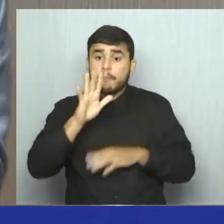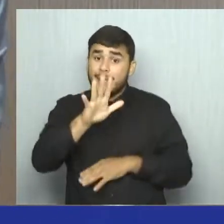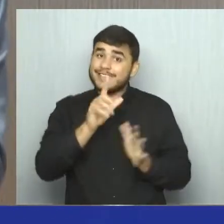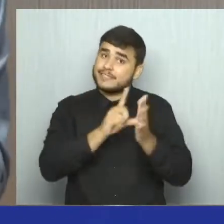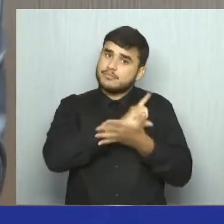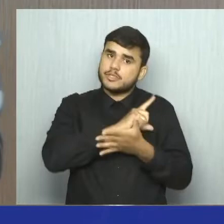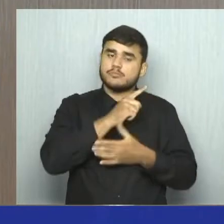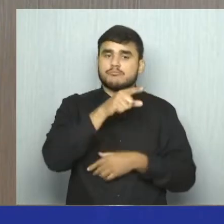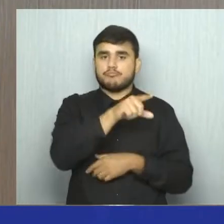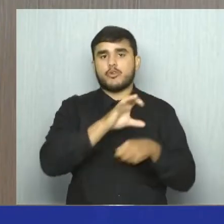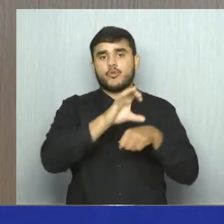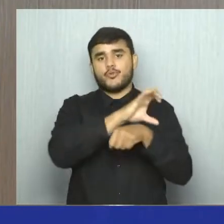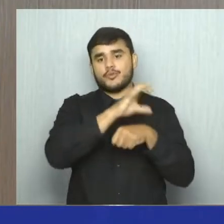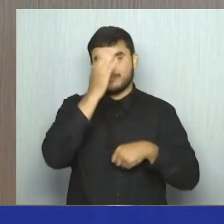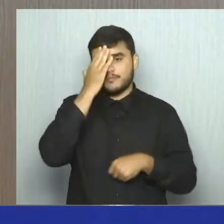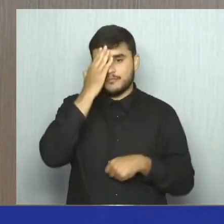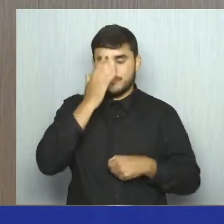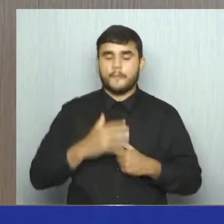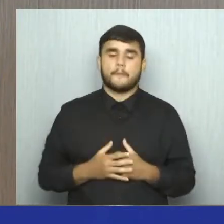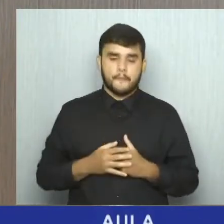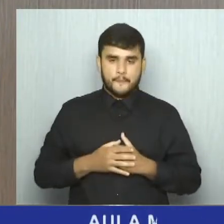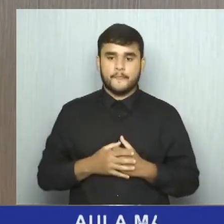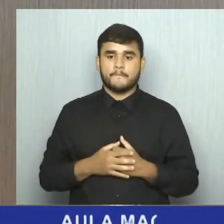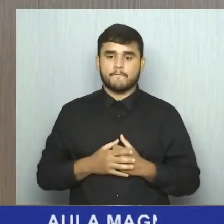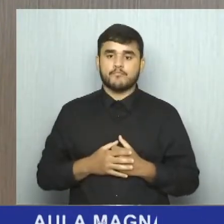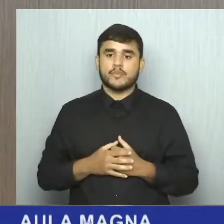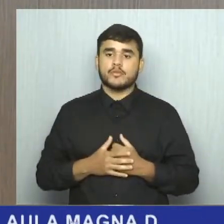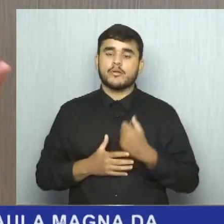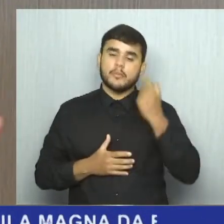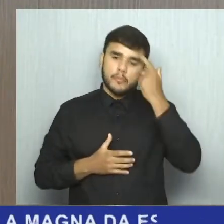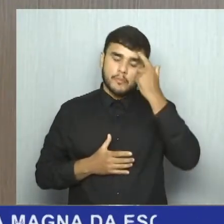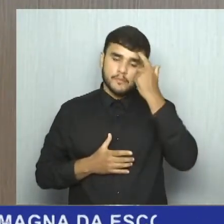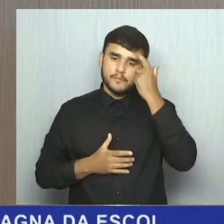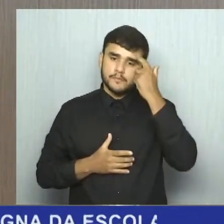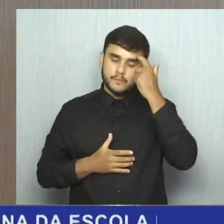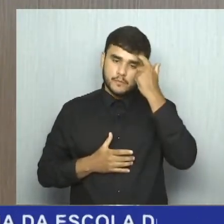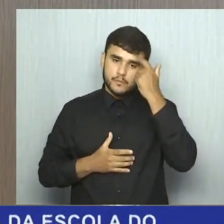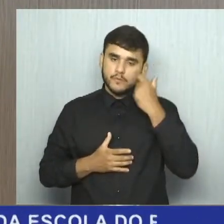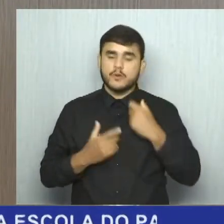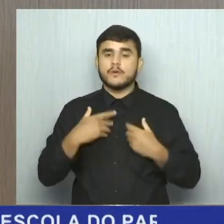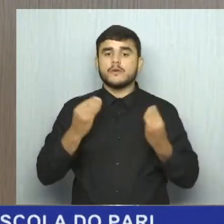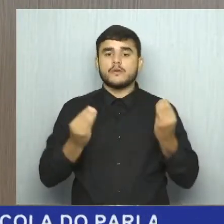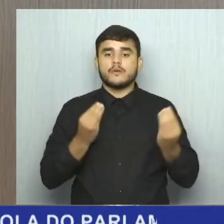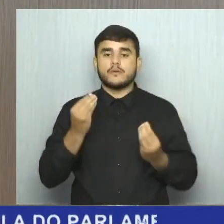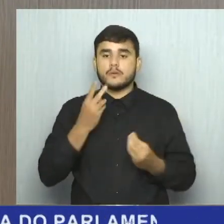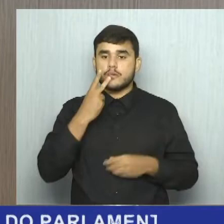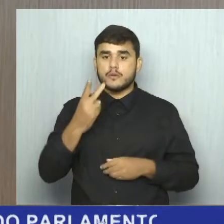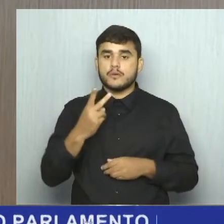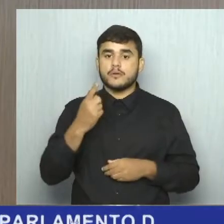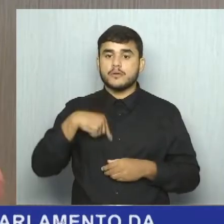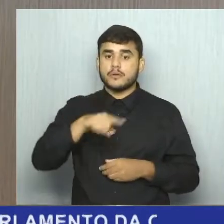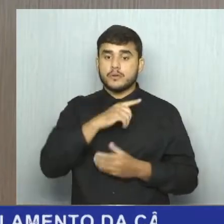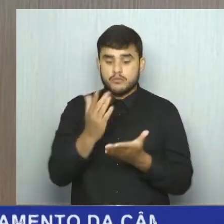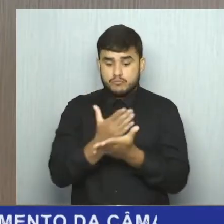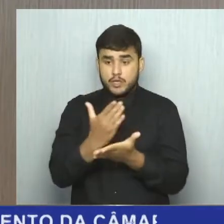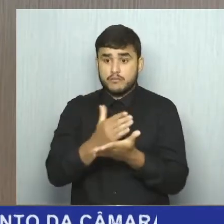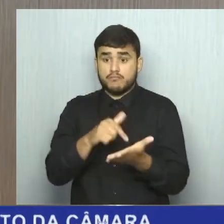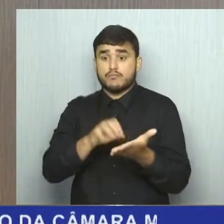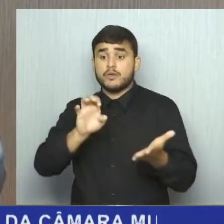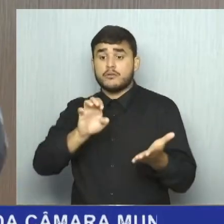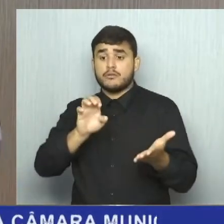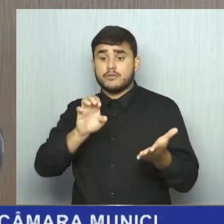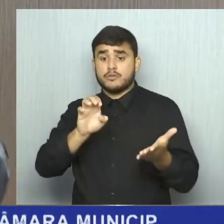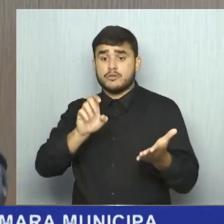obra especialmente fundadora do mundo moderno, da sociedade moderna, chamada O Espírito das Leis, que